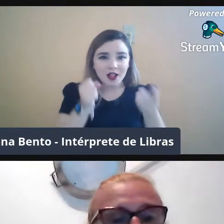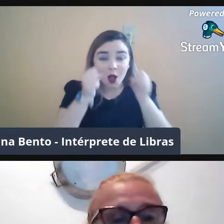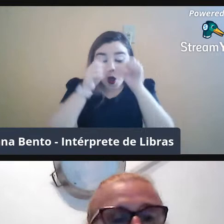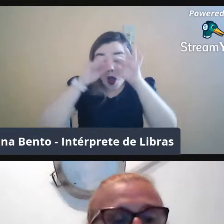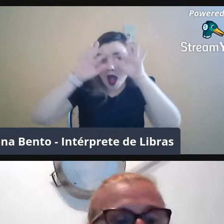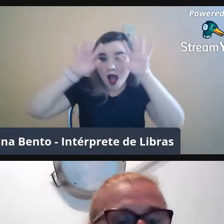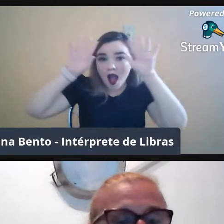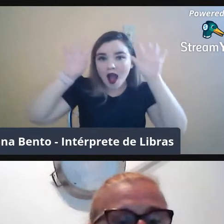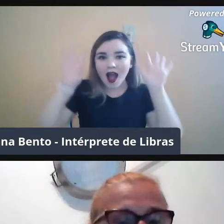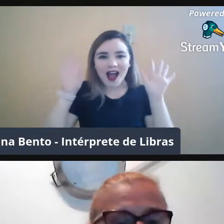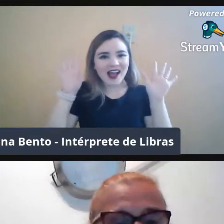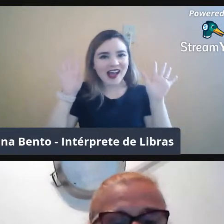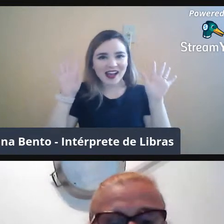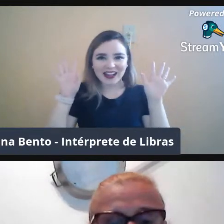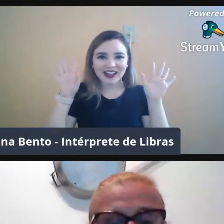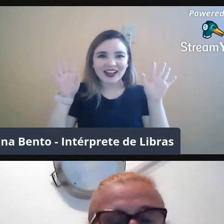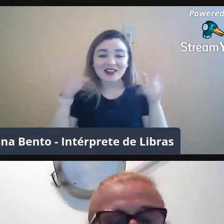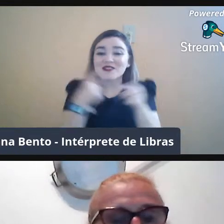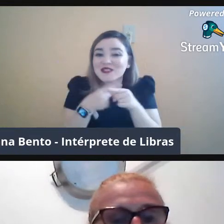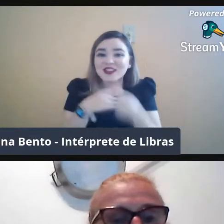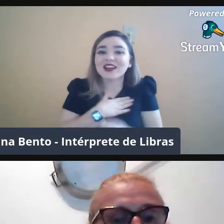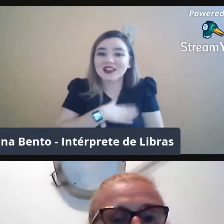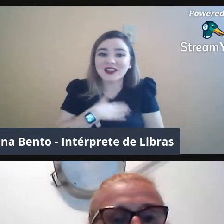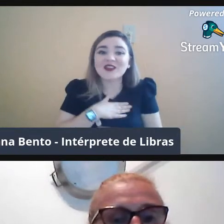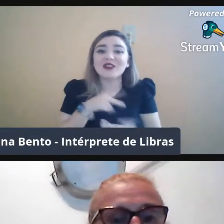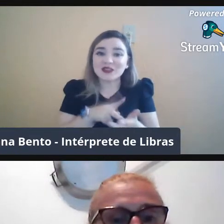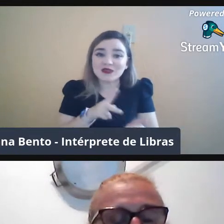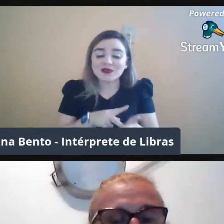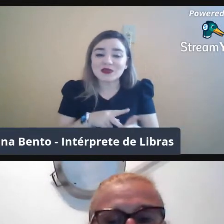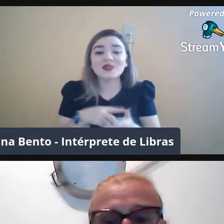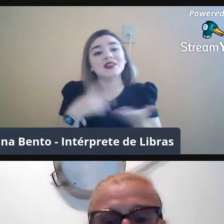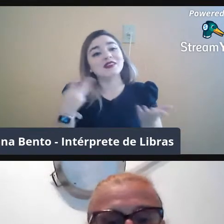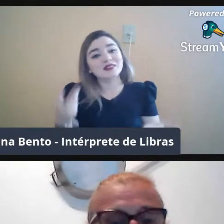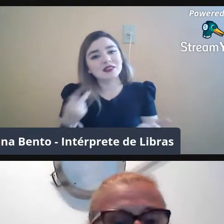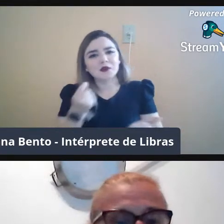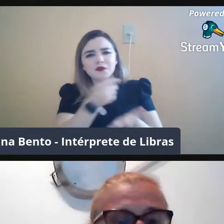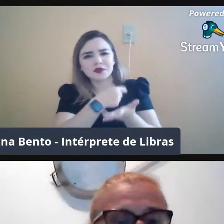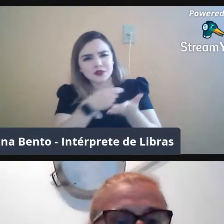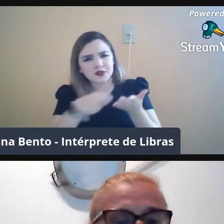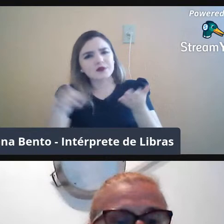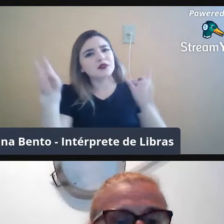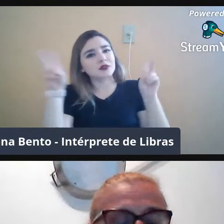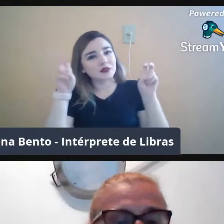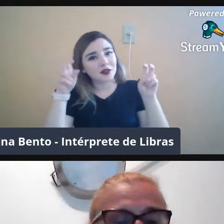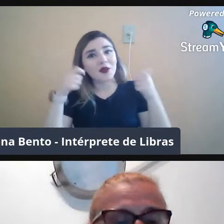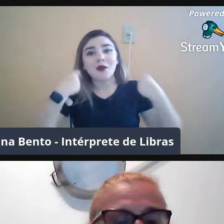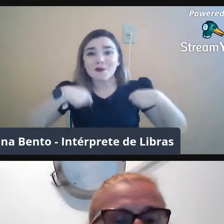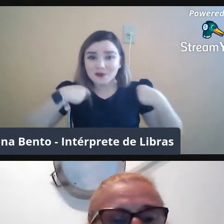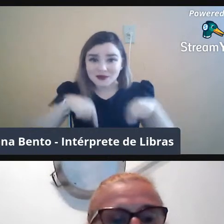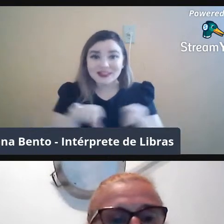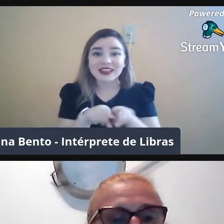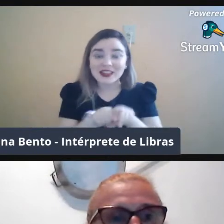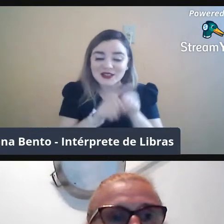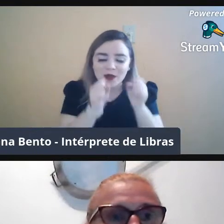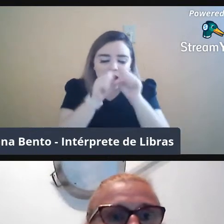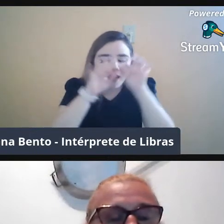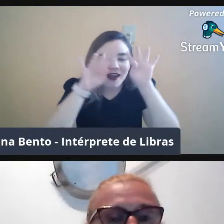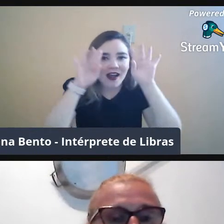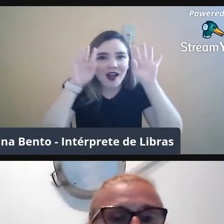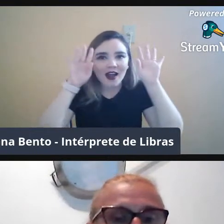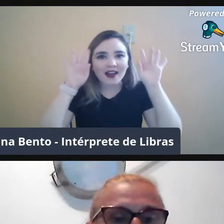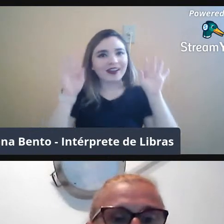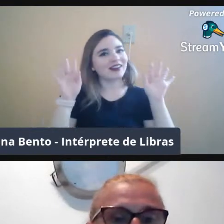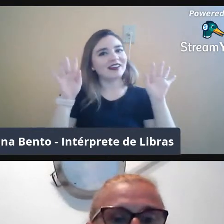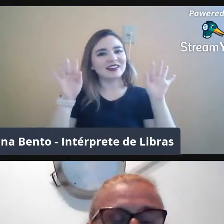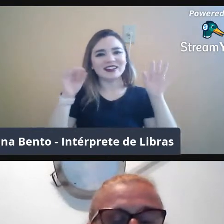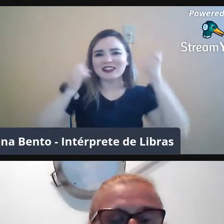olhos. Então, se você vai escrever sobre um tema, você também tem que ter um brilho nos olhos e passar esse brilho